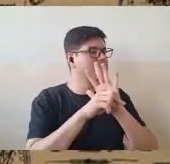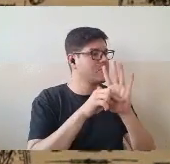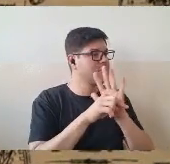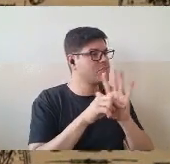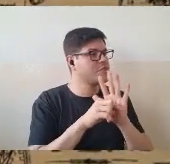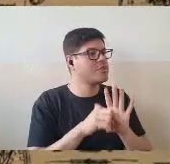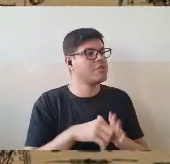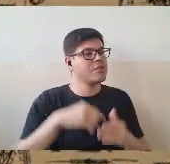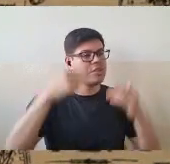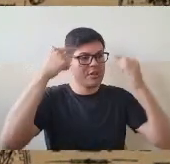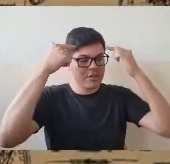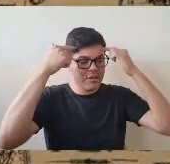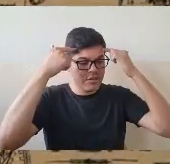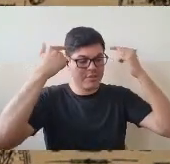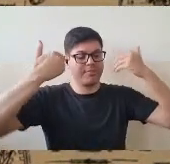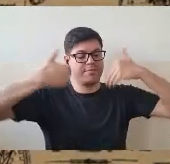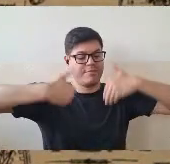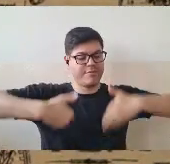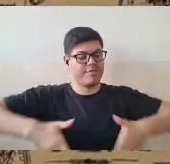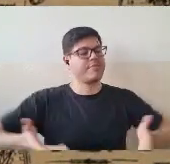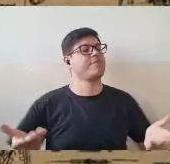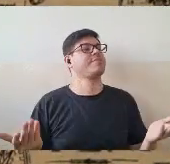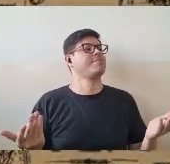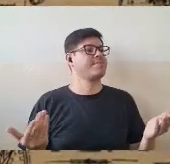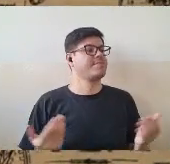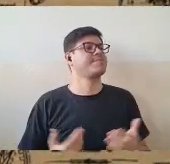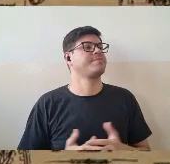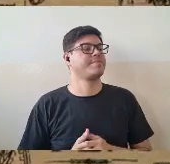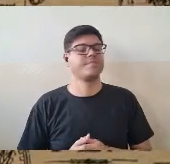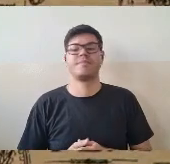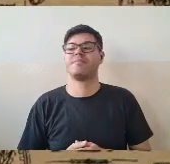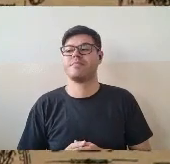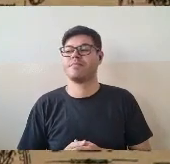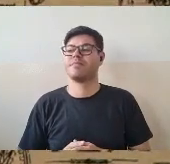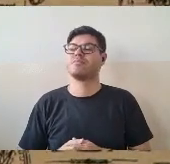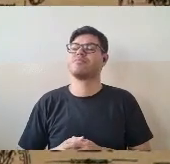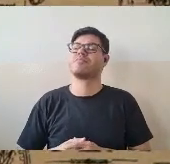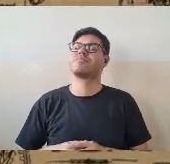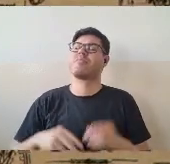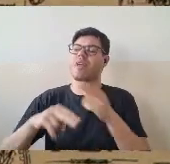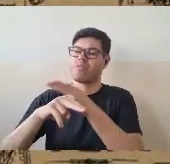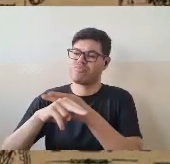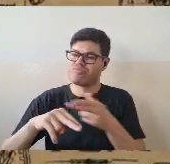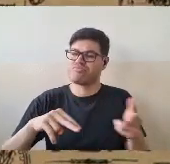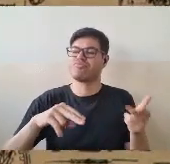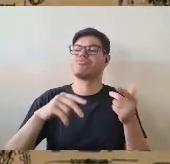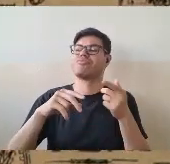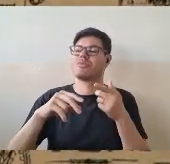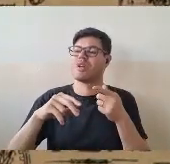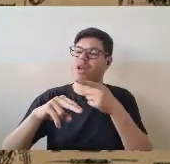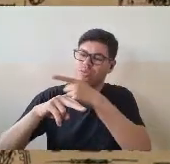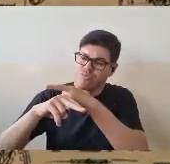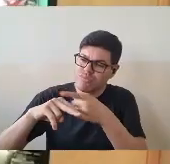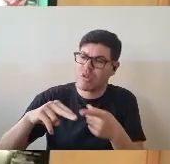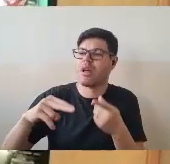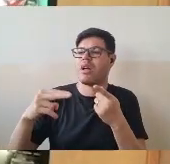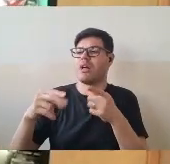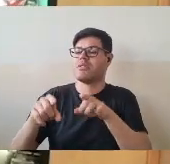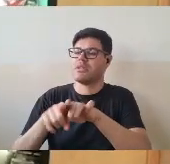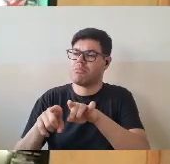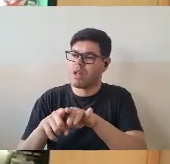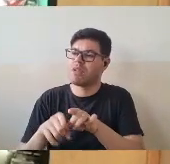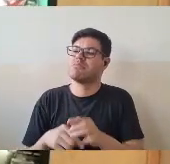do pescoço. Sempre foi desse jeito. Sempre foi. Tá? É questão de hábito, né? Eu não sei fazer diferente. E é ali que Entendeu? descobre